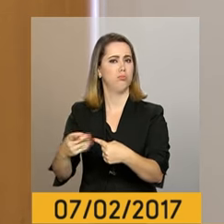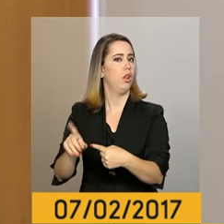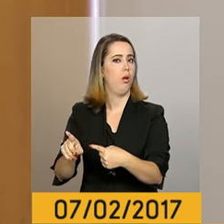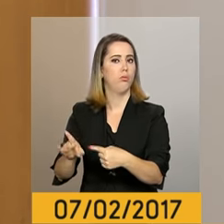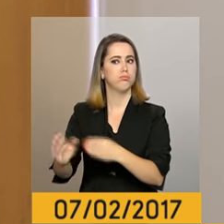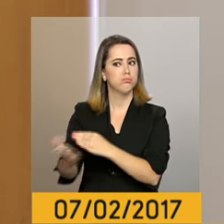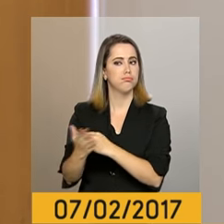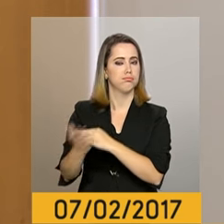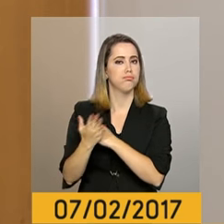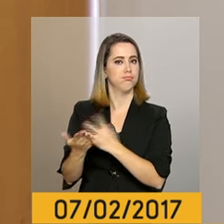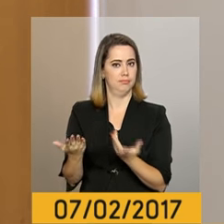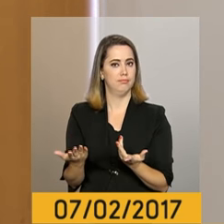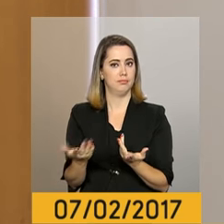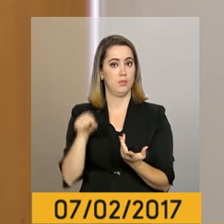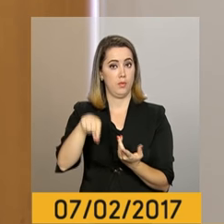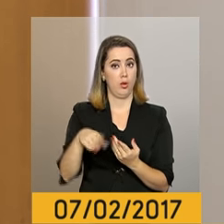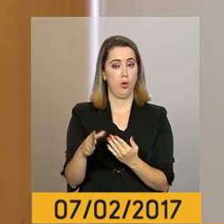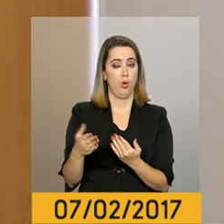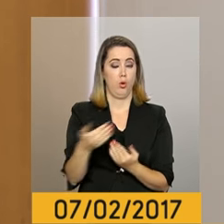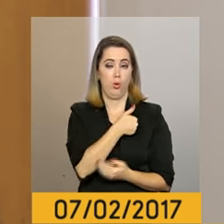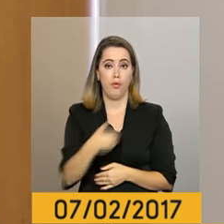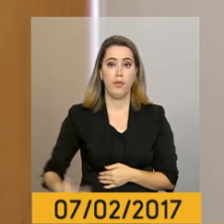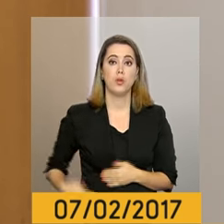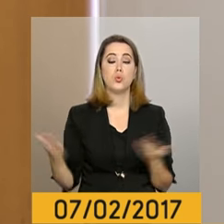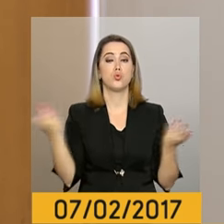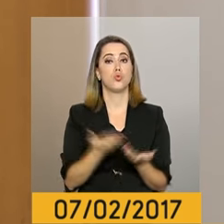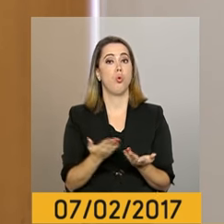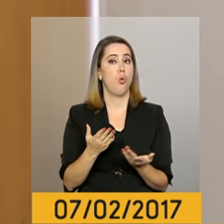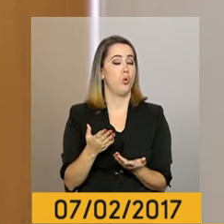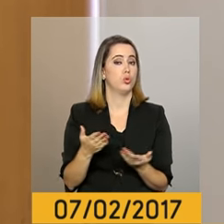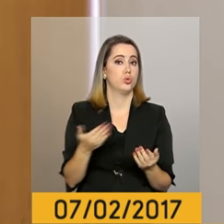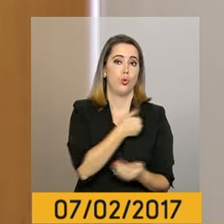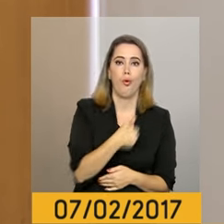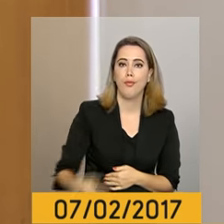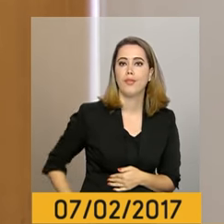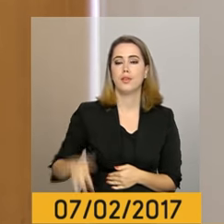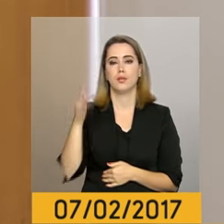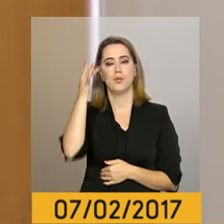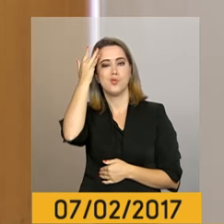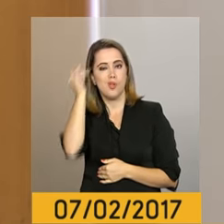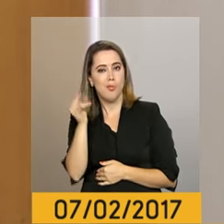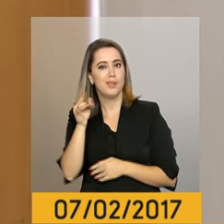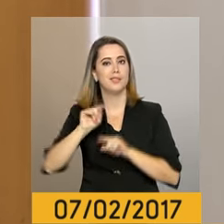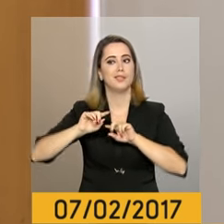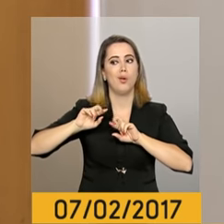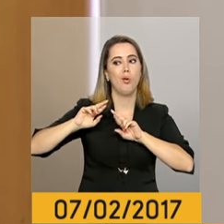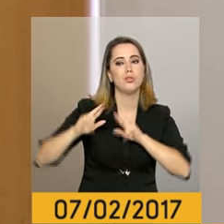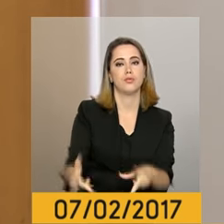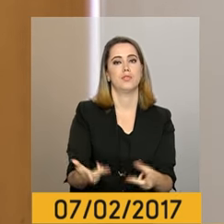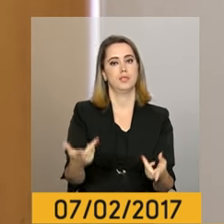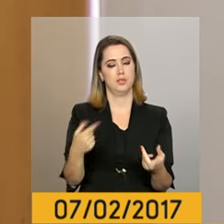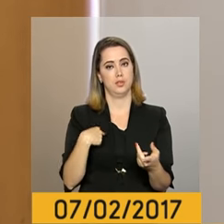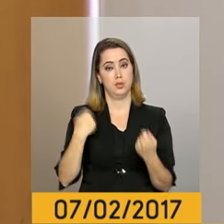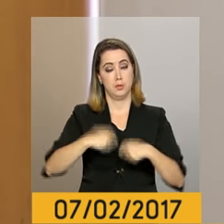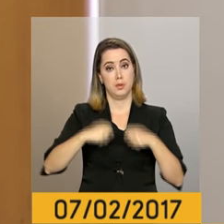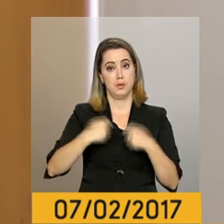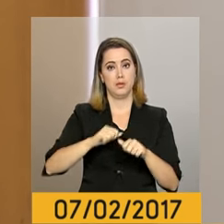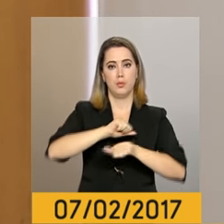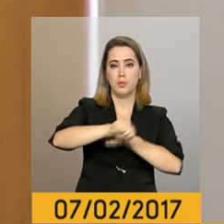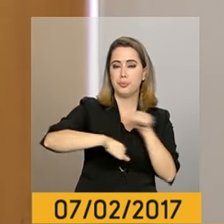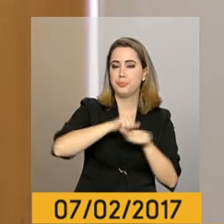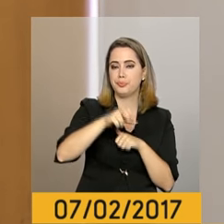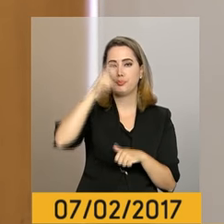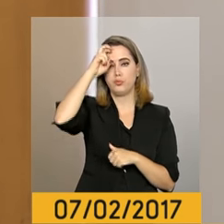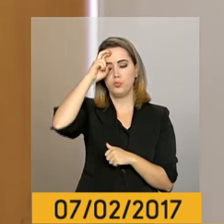amanhã. Portanto, é para o governo de hoje e para o governo de amanhã, que pode ser outro. Então, nas questões de Estado, nós temos que mudar a nossa cultura também. Isso é